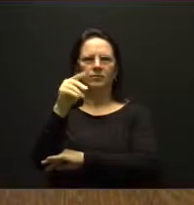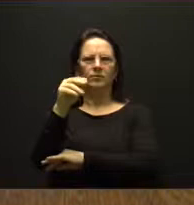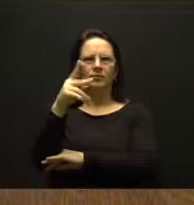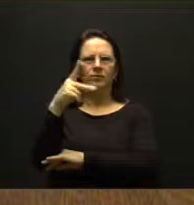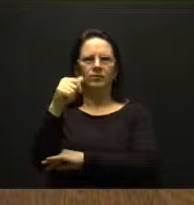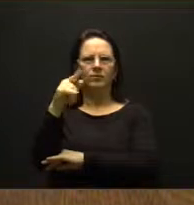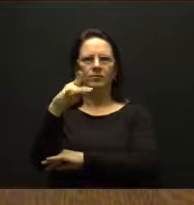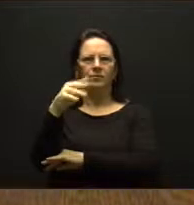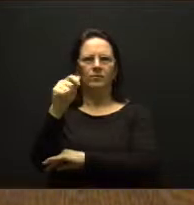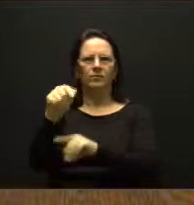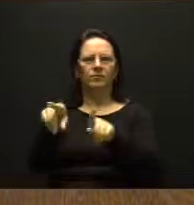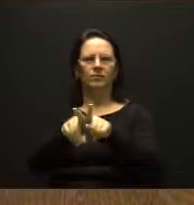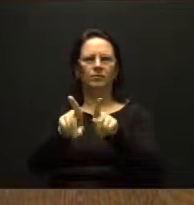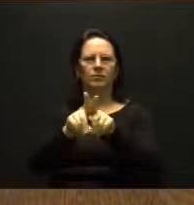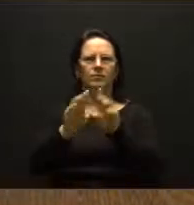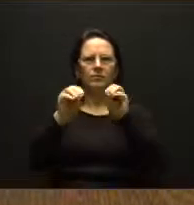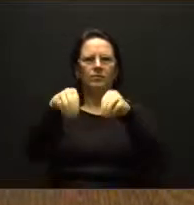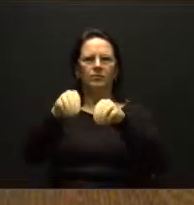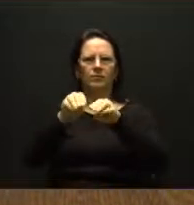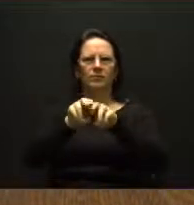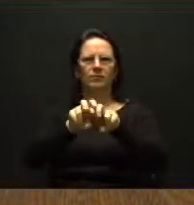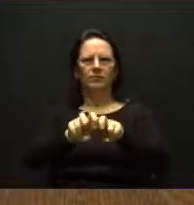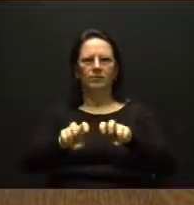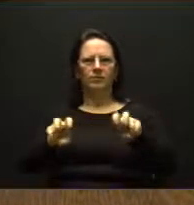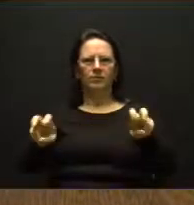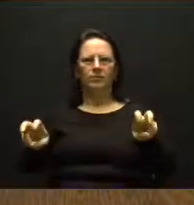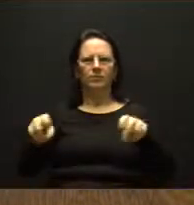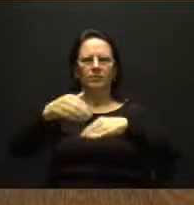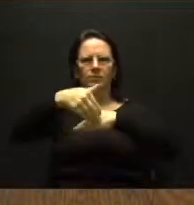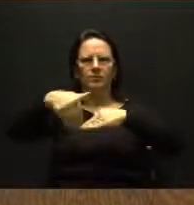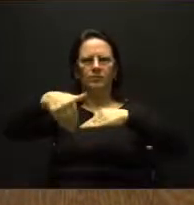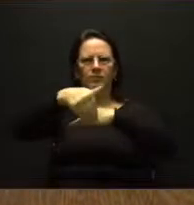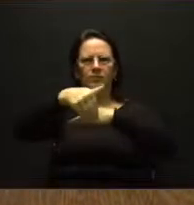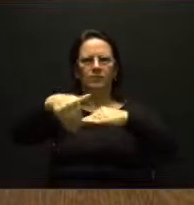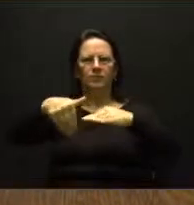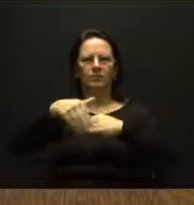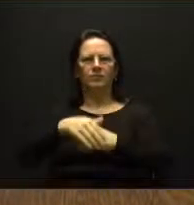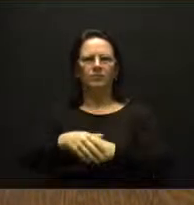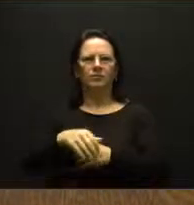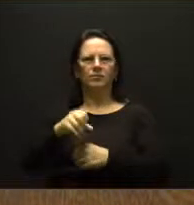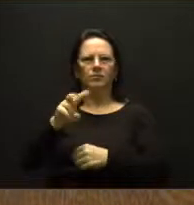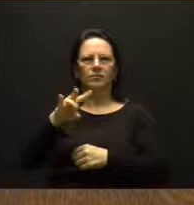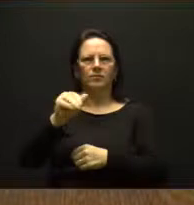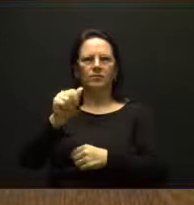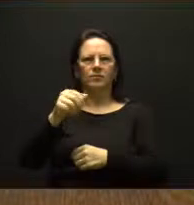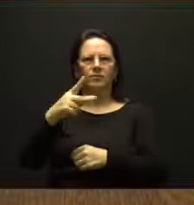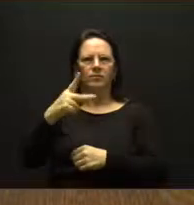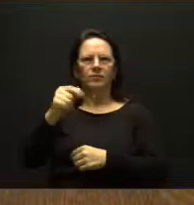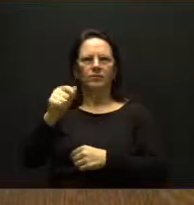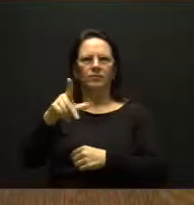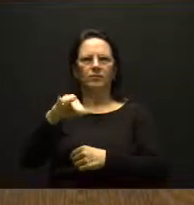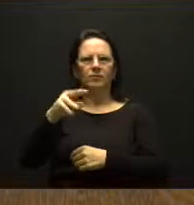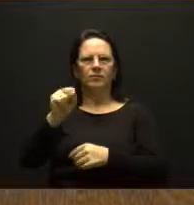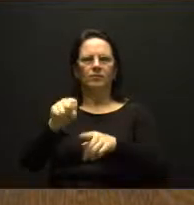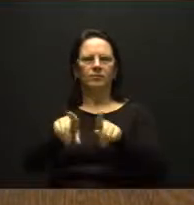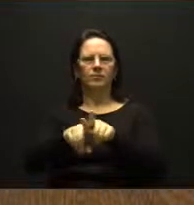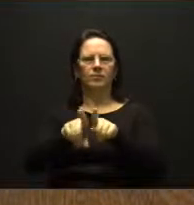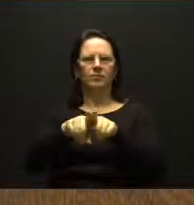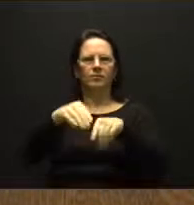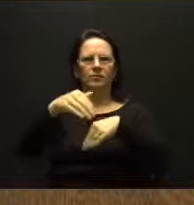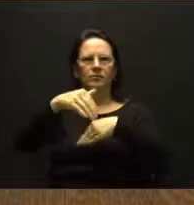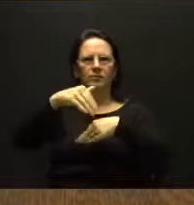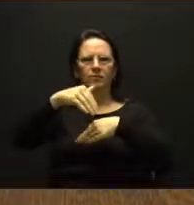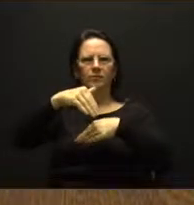encaminho manutenção nos bancos e na calçada da praça getúlio vargas na vila paulista e caminhos manutenção na faixa de